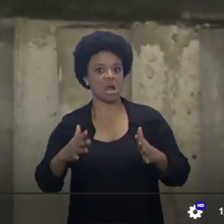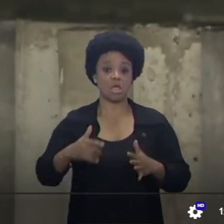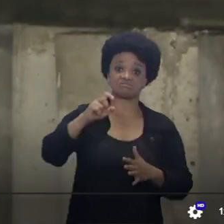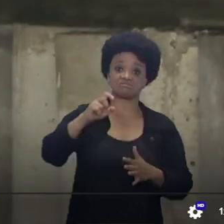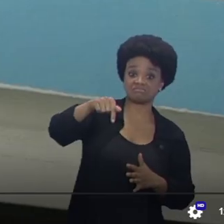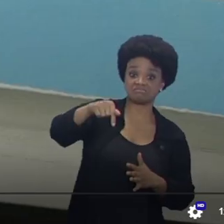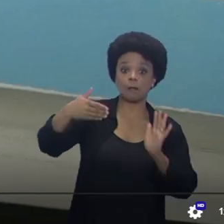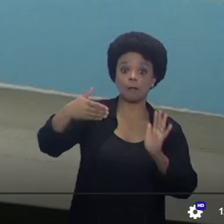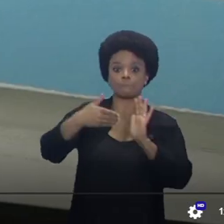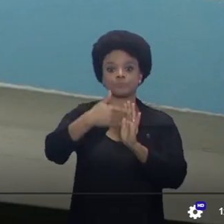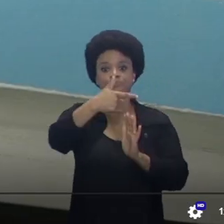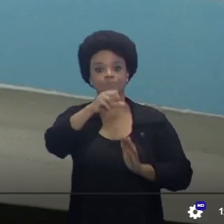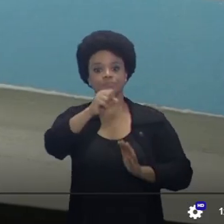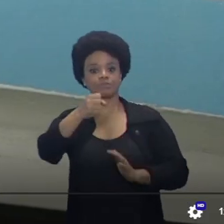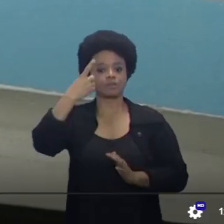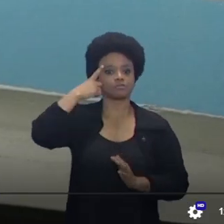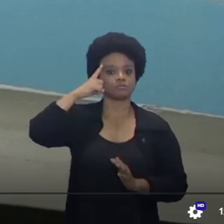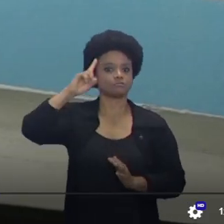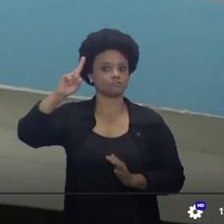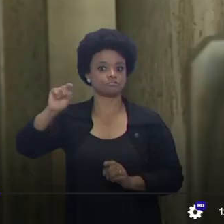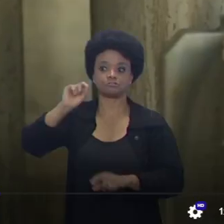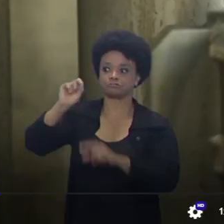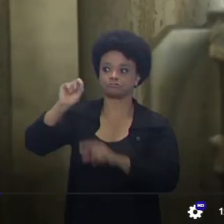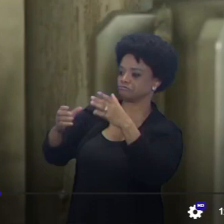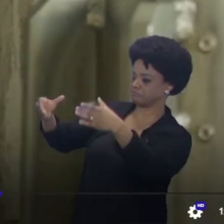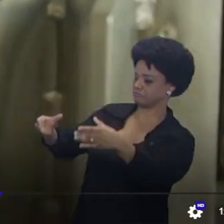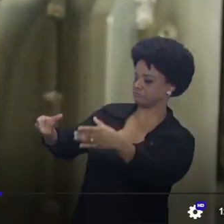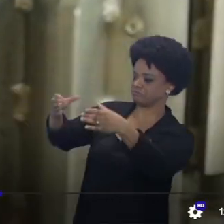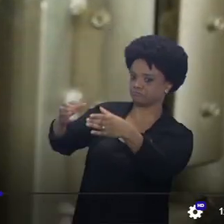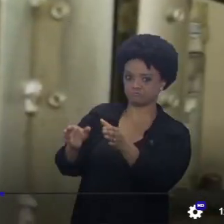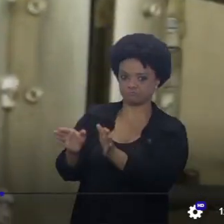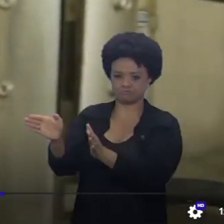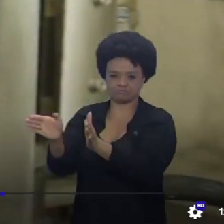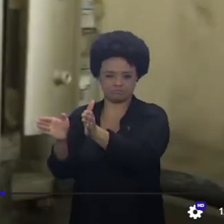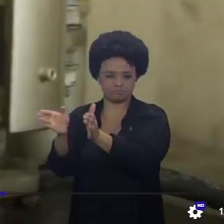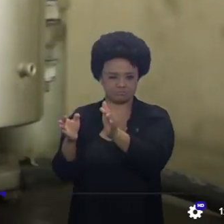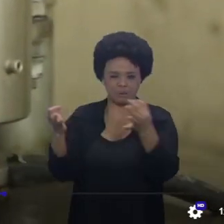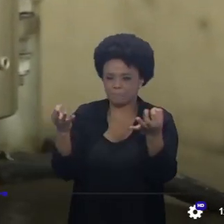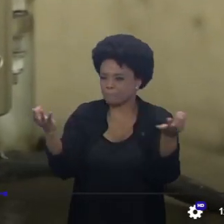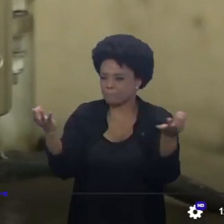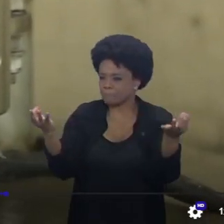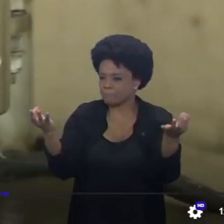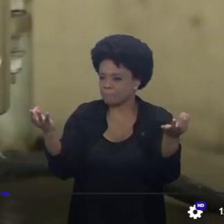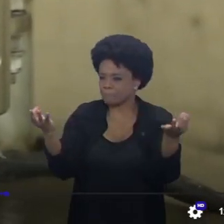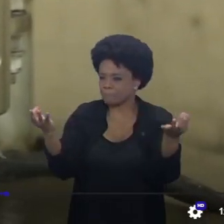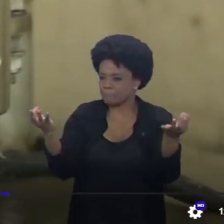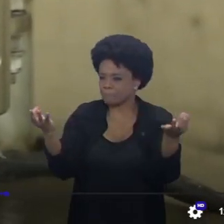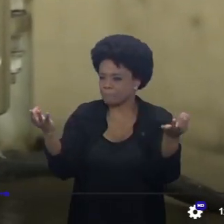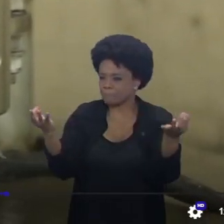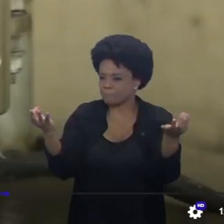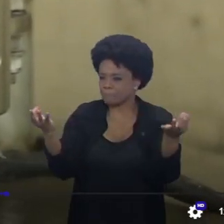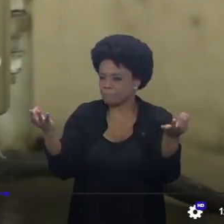dias. O corpo de prova precisa ser uniformizado. Para isso, ele passa por um processo